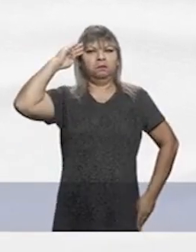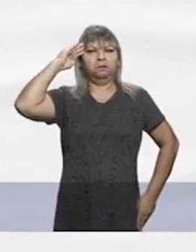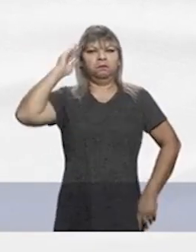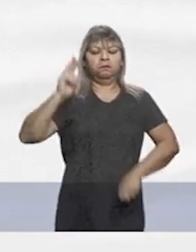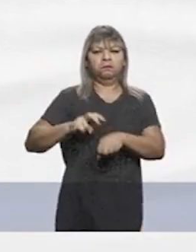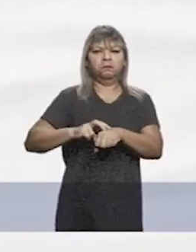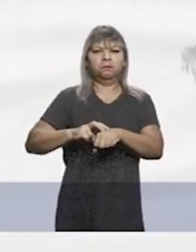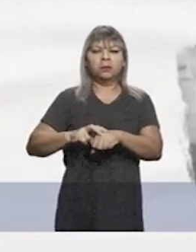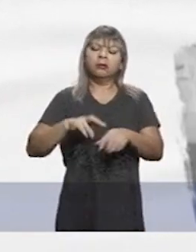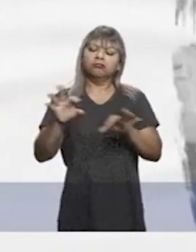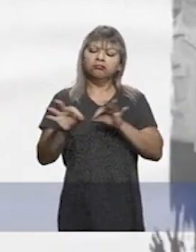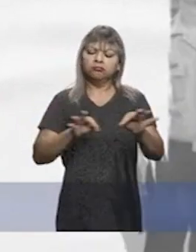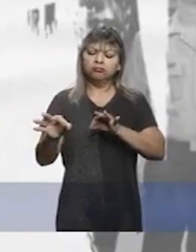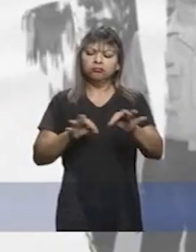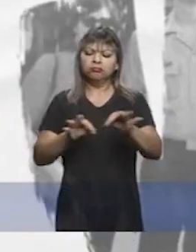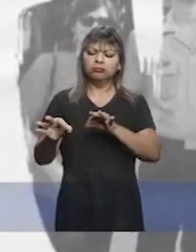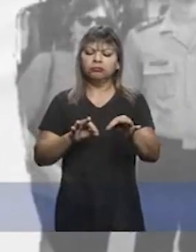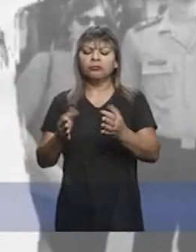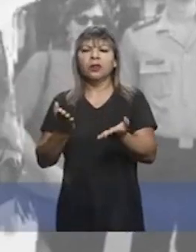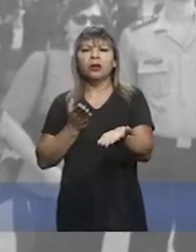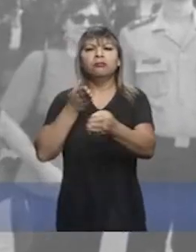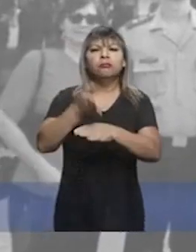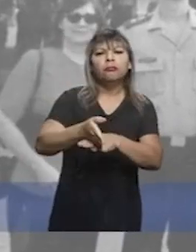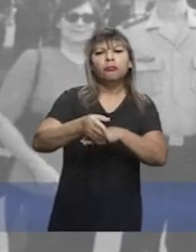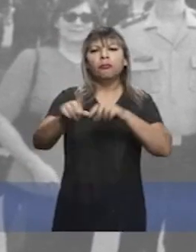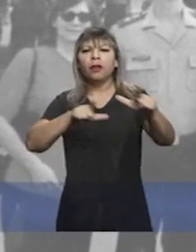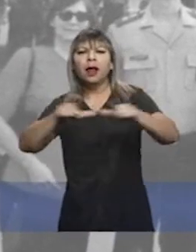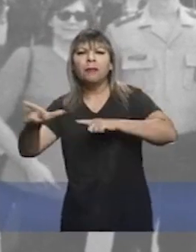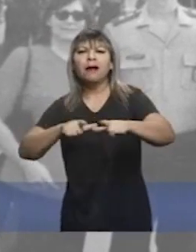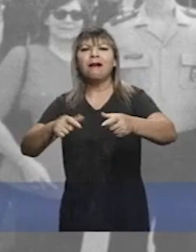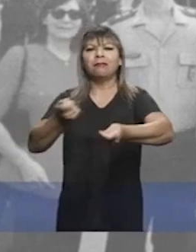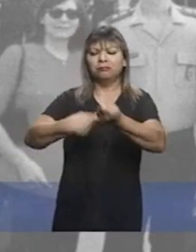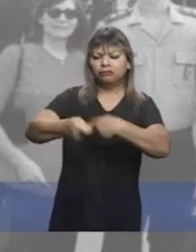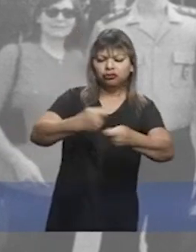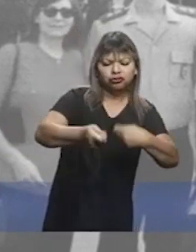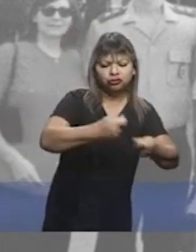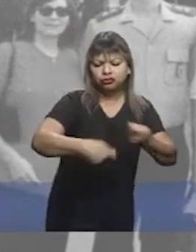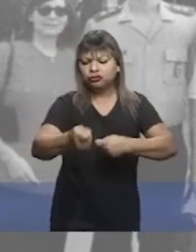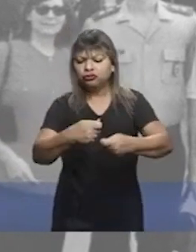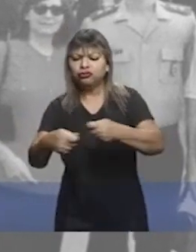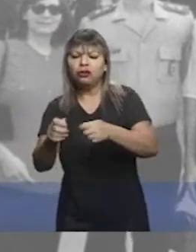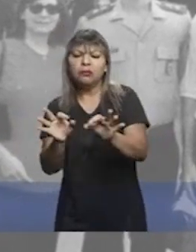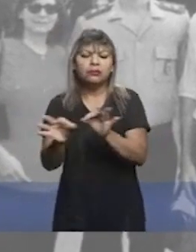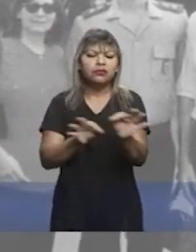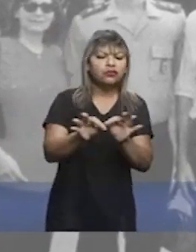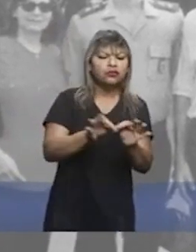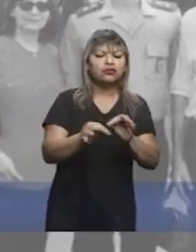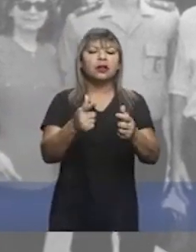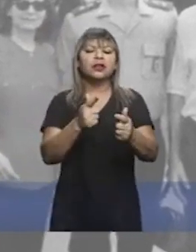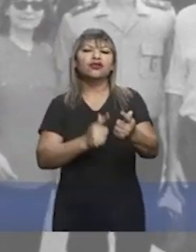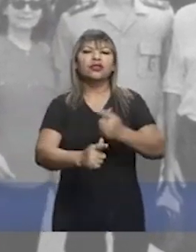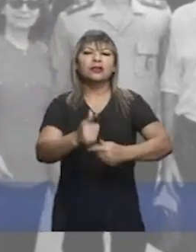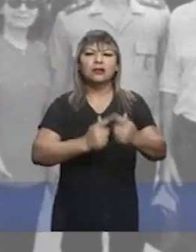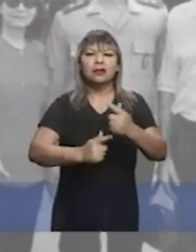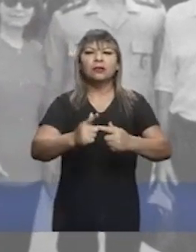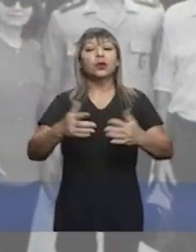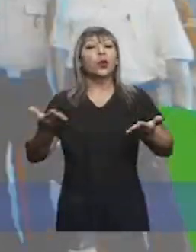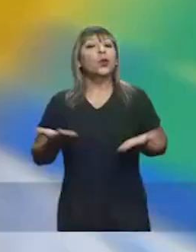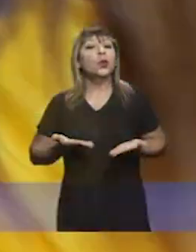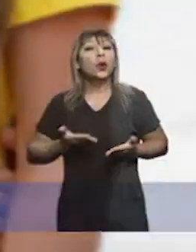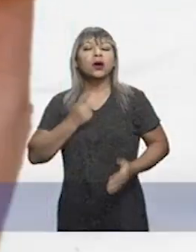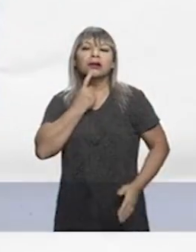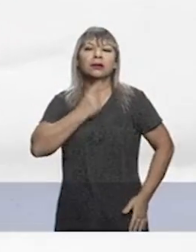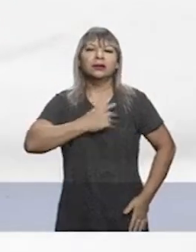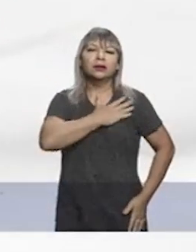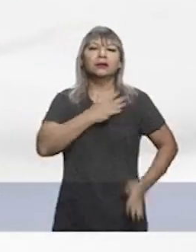Exército Brasileiro, se preparou para atuar nas funções administrativas, como logística e gestão de recursos. Hoje,